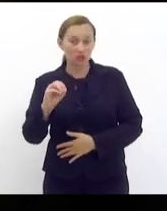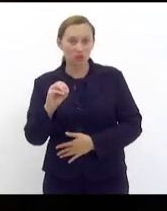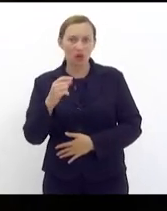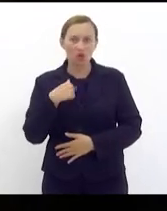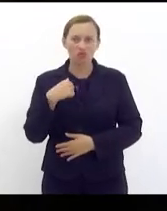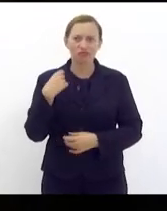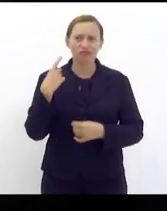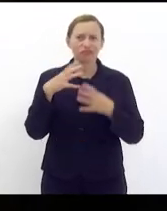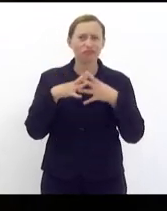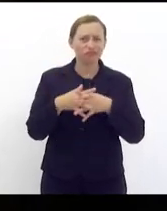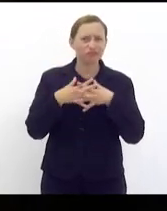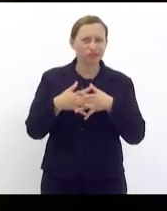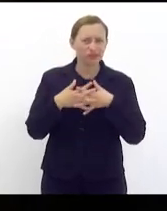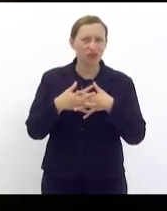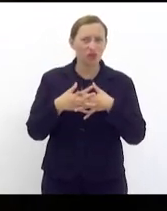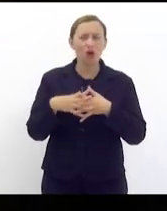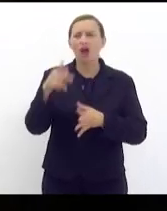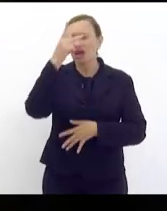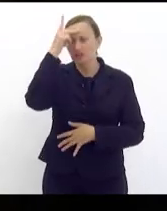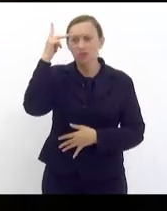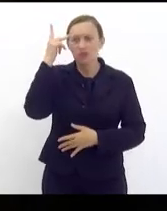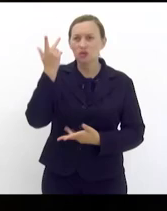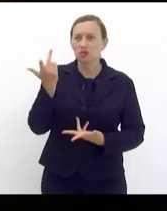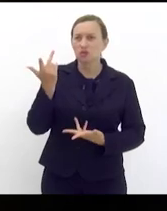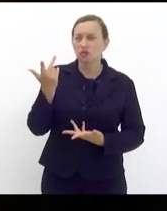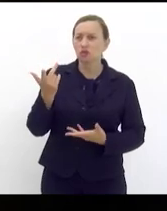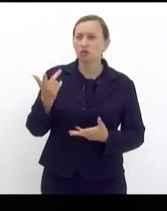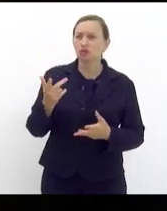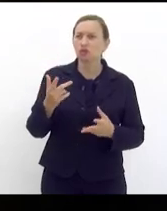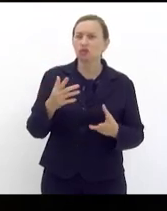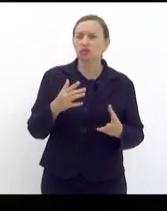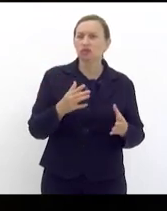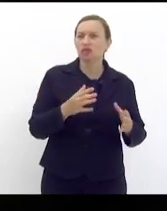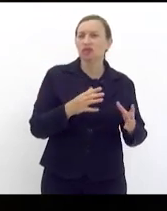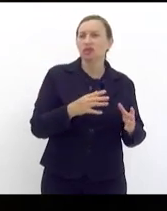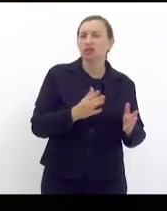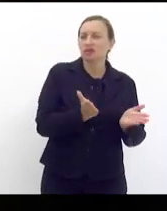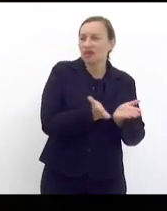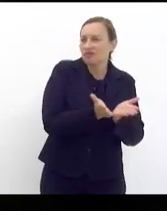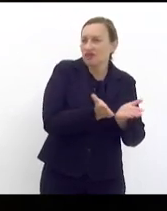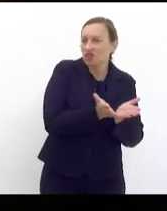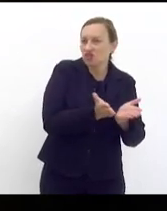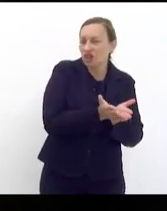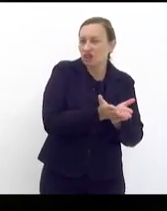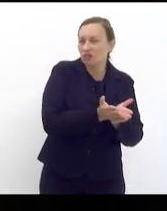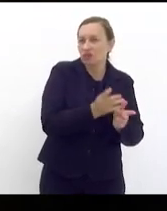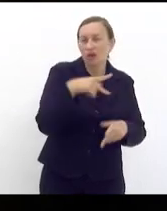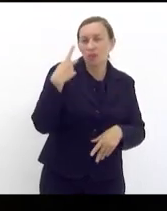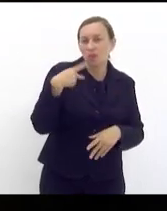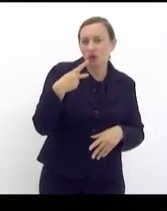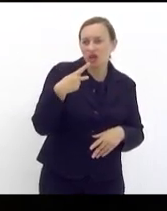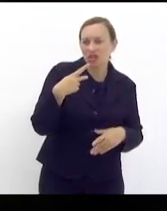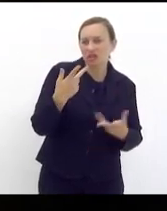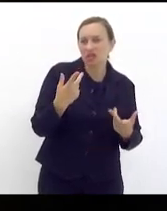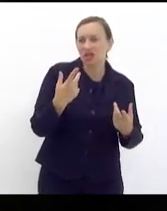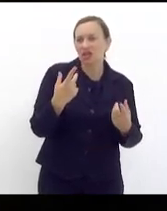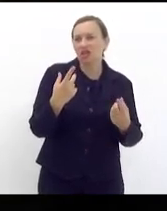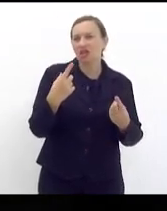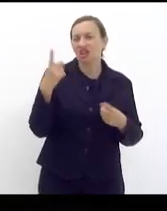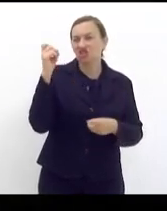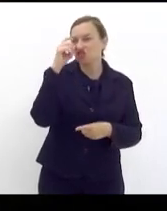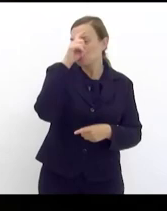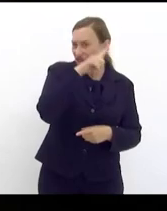confusão das pessoas do mundo evangélico na política, pessoal. É um confronto muito